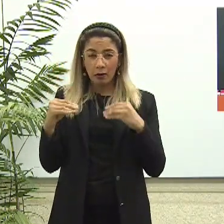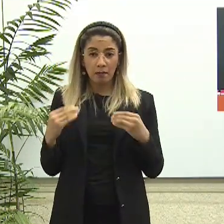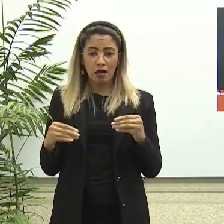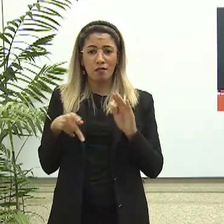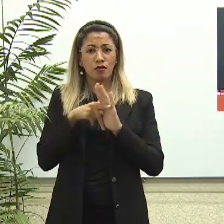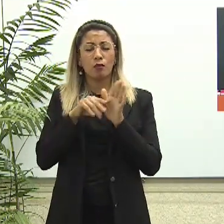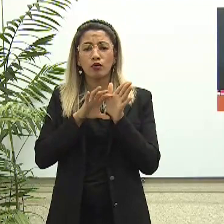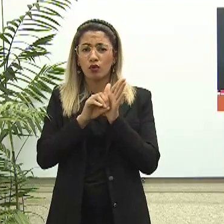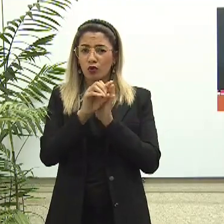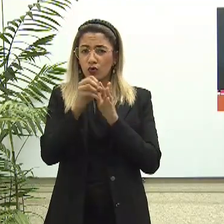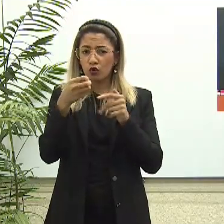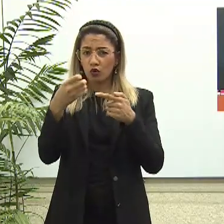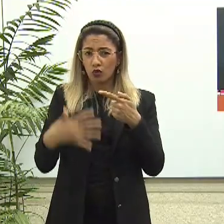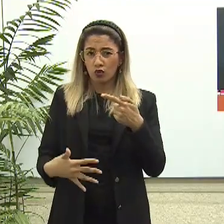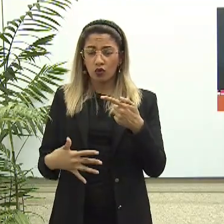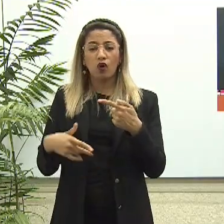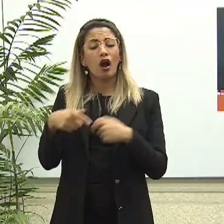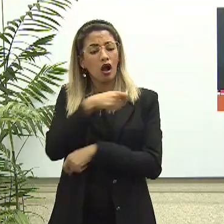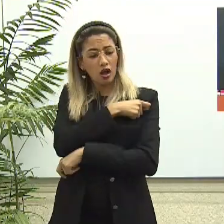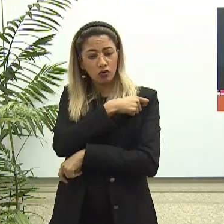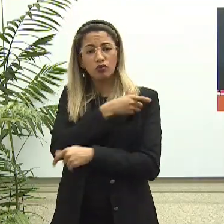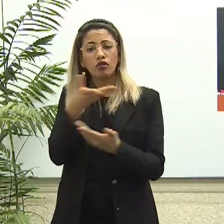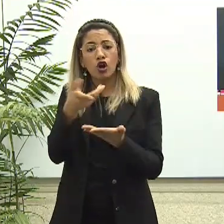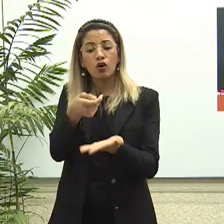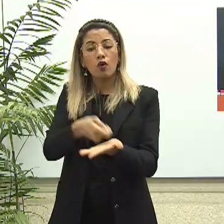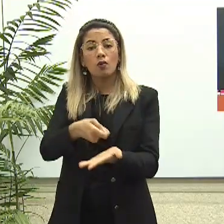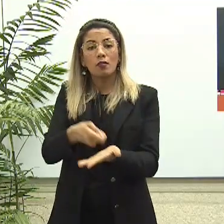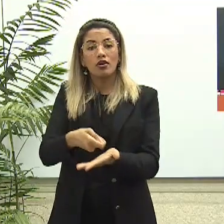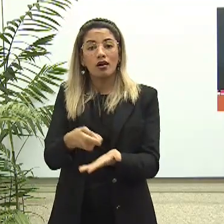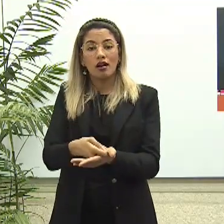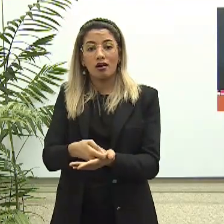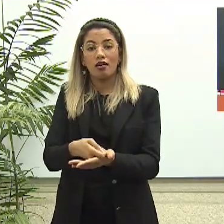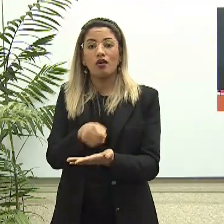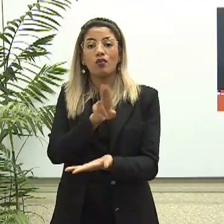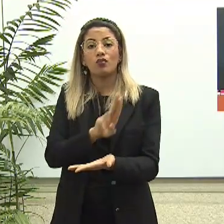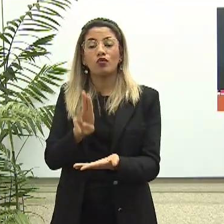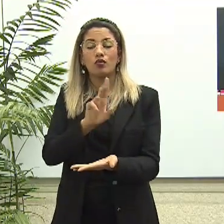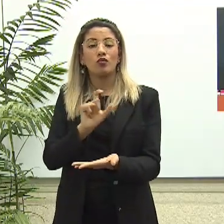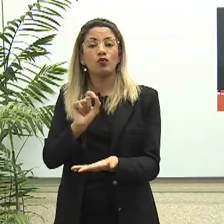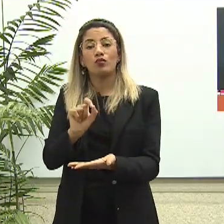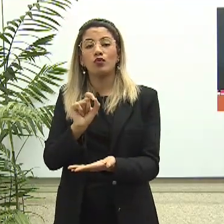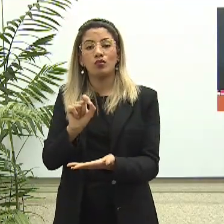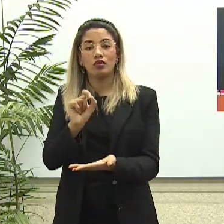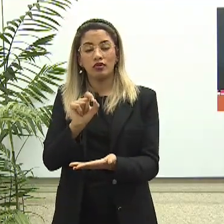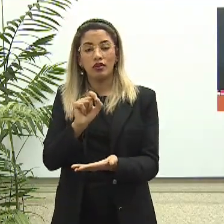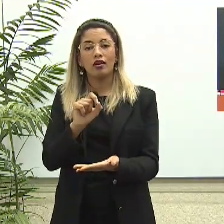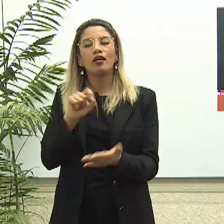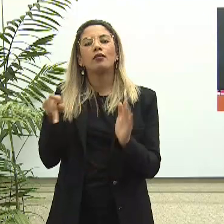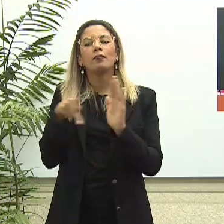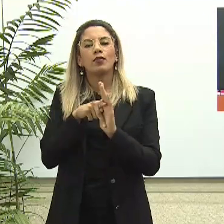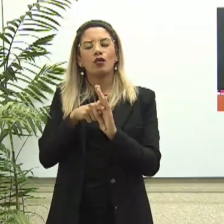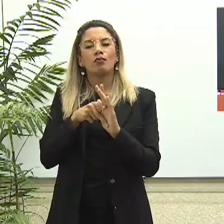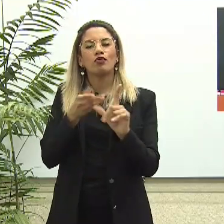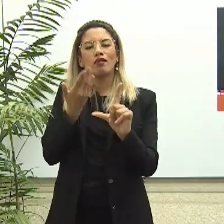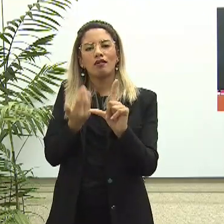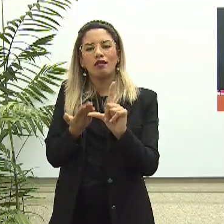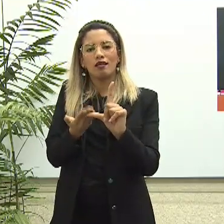Google a gente obrigou os alunos a a só entrar no no classroom